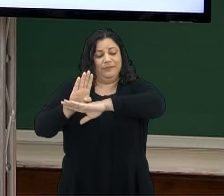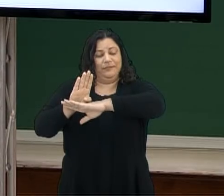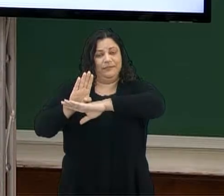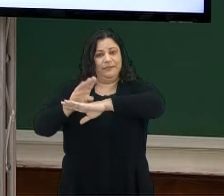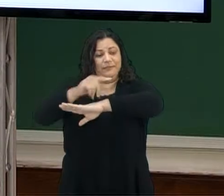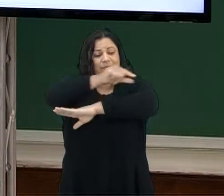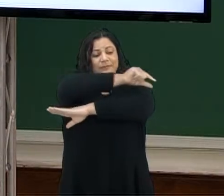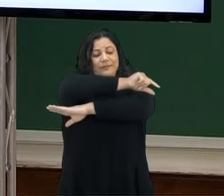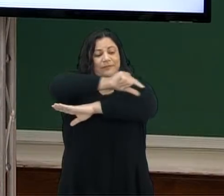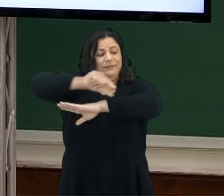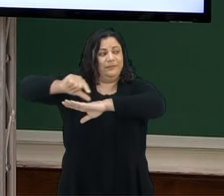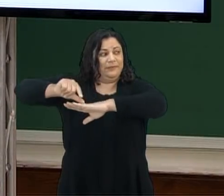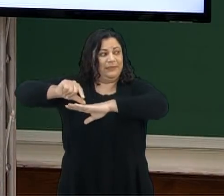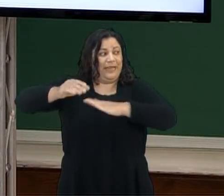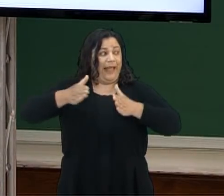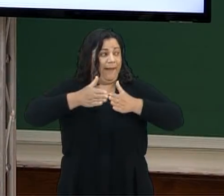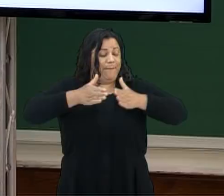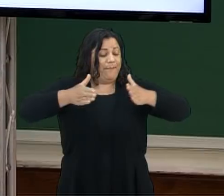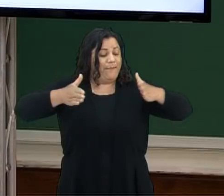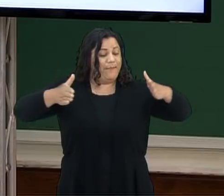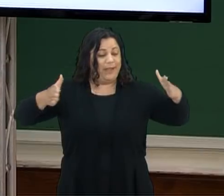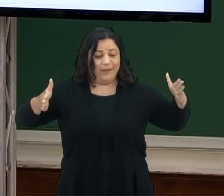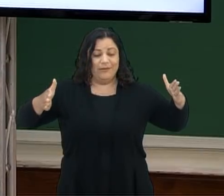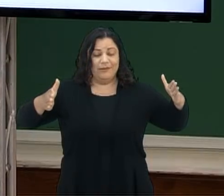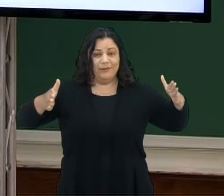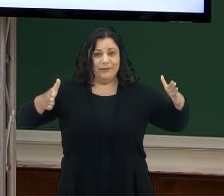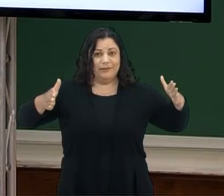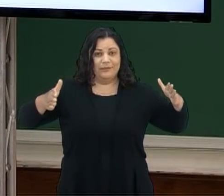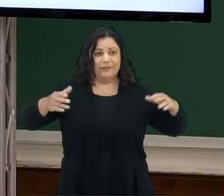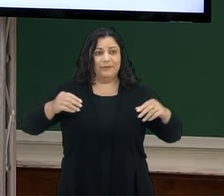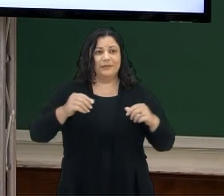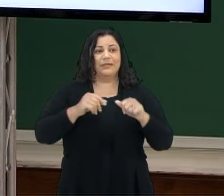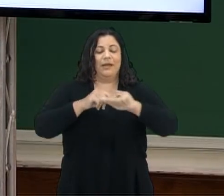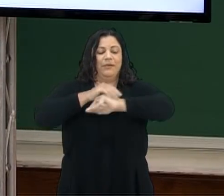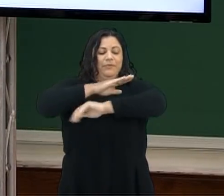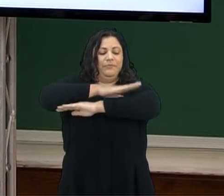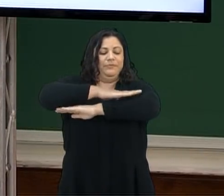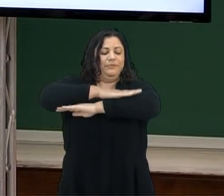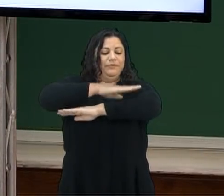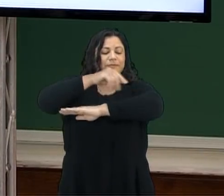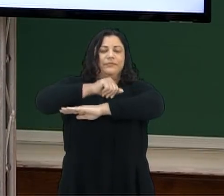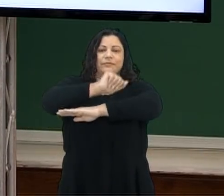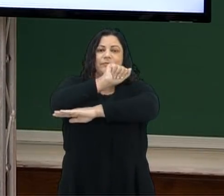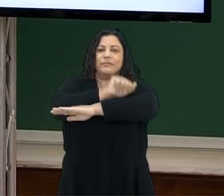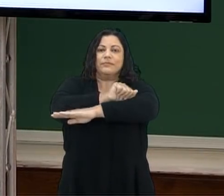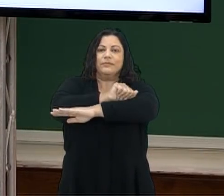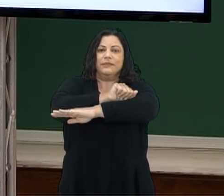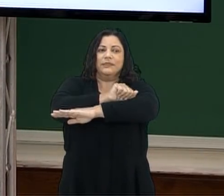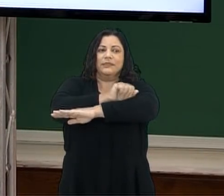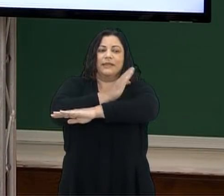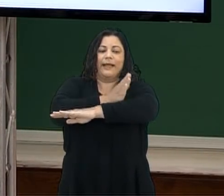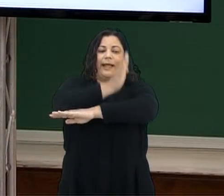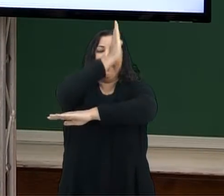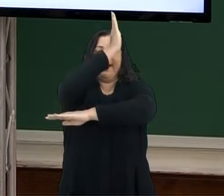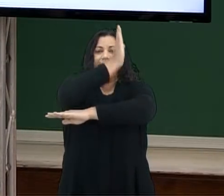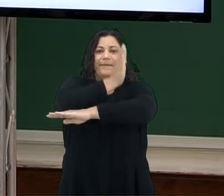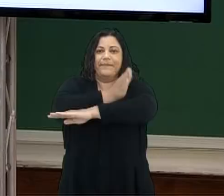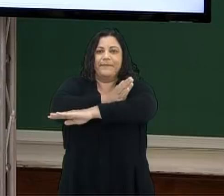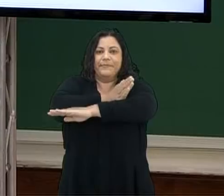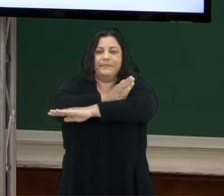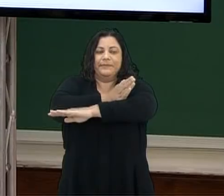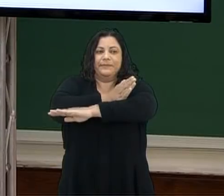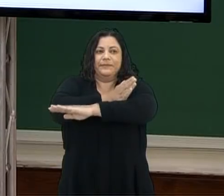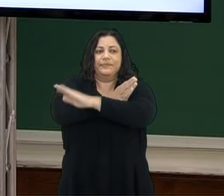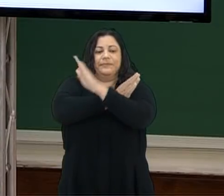quadrado. Segundo, a partir do ponto A, construo uma reta perpendicular ao segmento AB. Como que é a